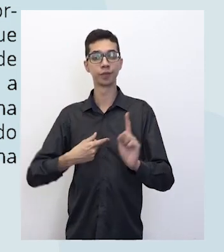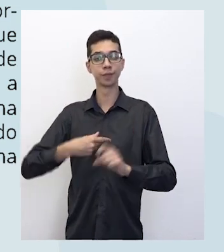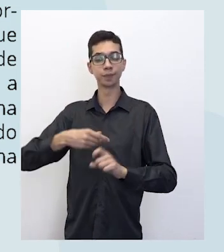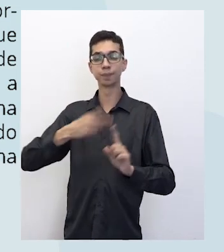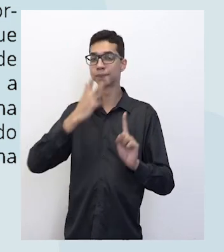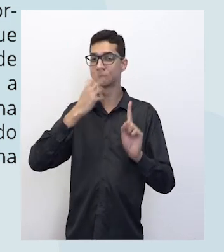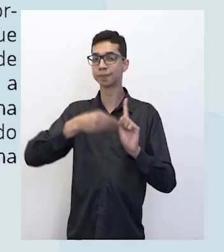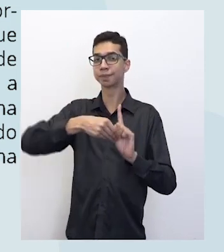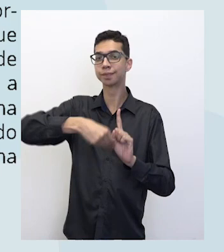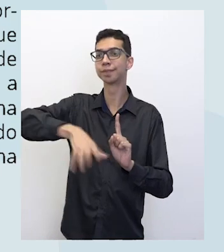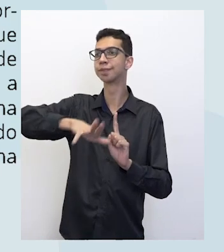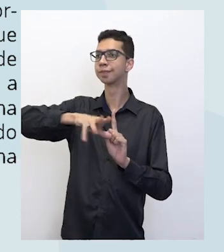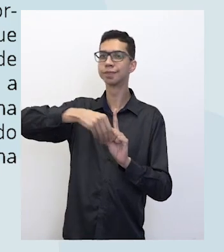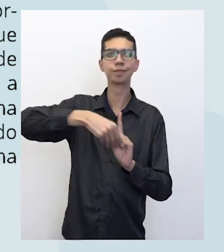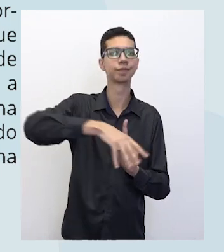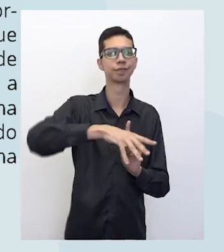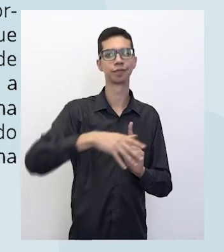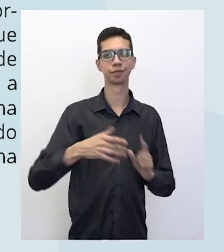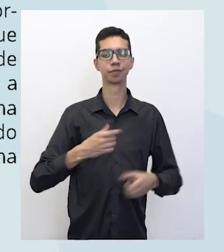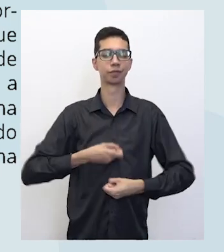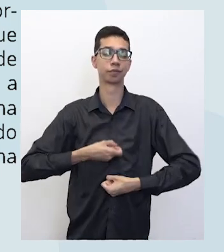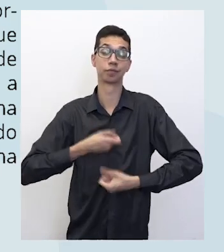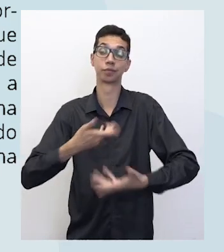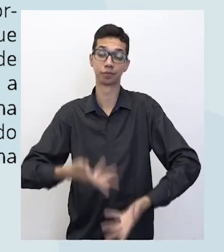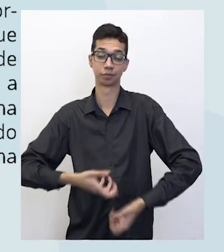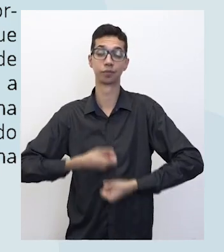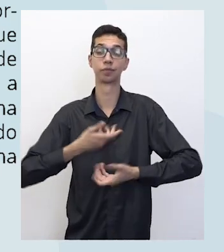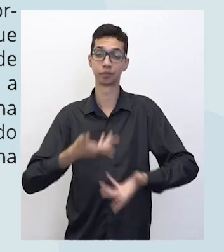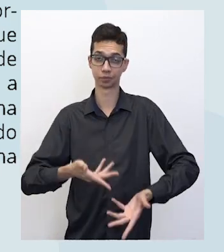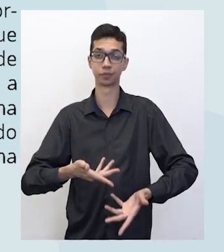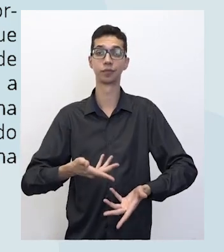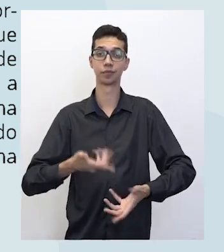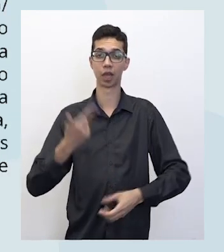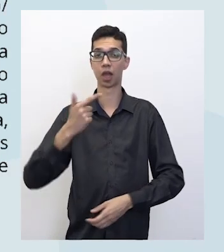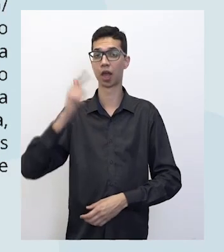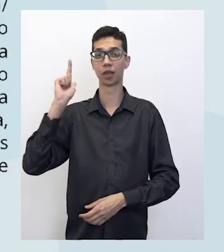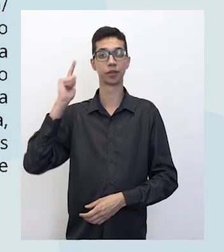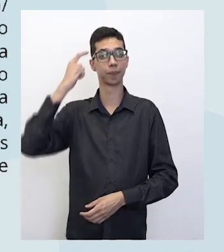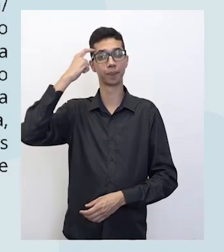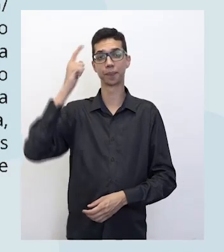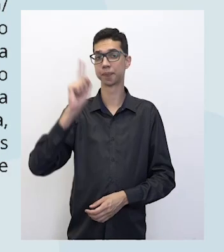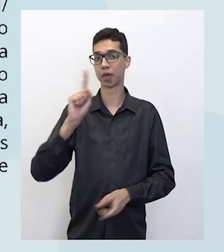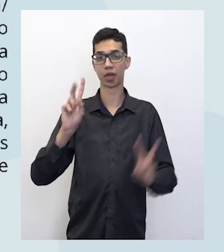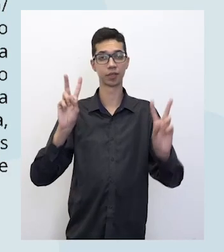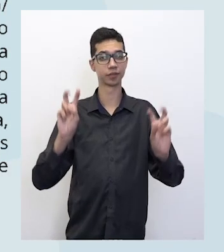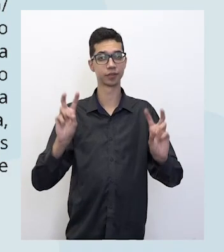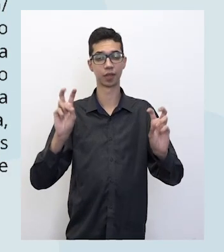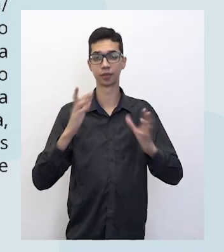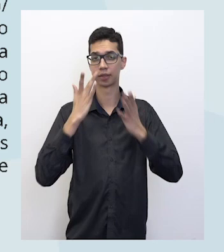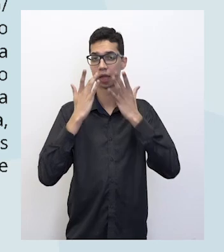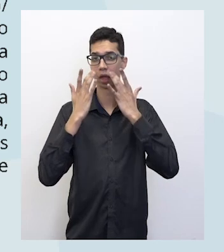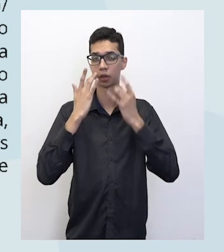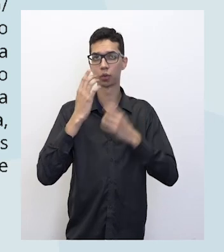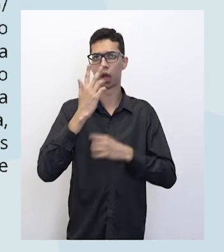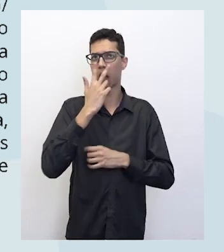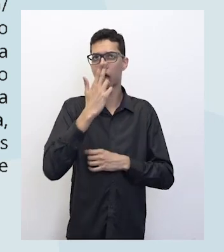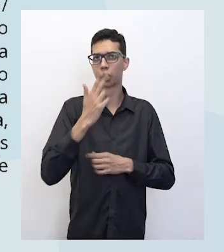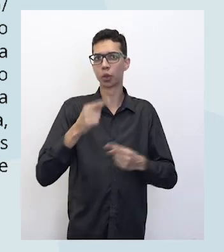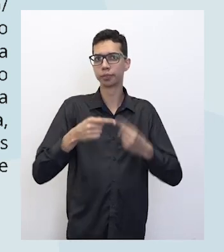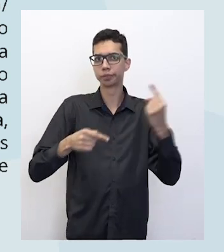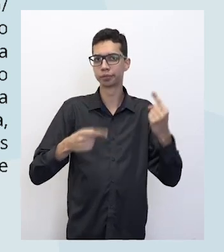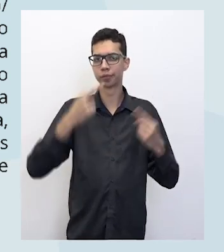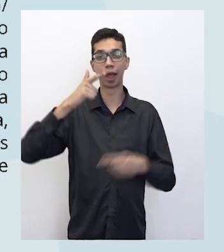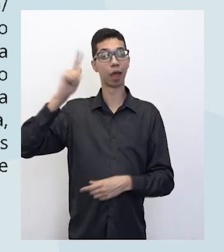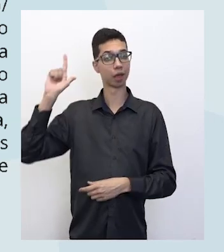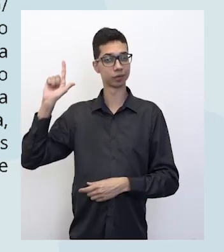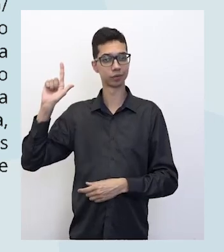que até então era impensável, né, dentro de uma perspectiva tradicional de teatro. Tá? Vamos lá, performance.